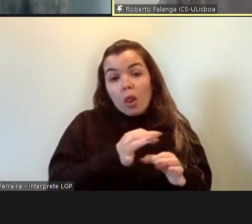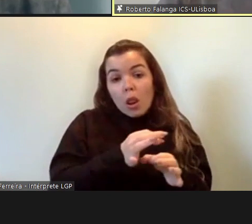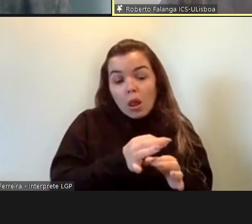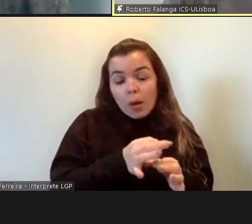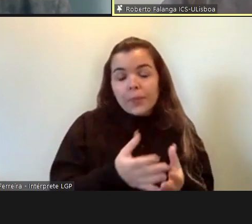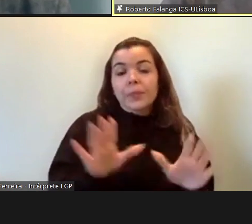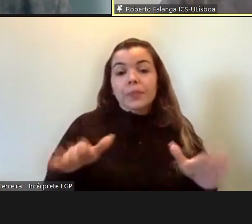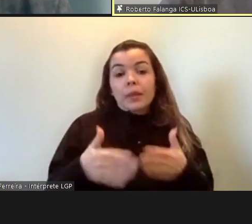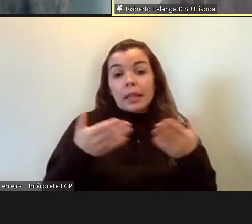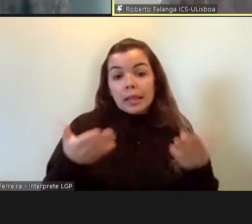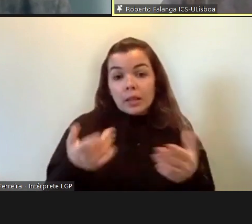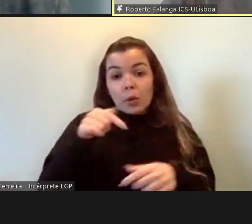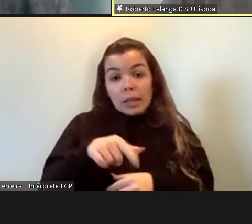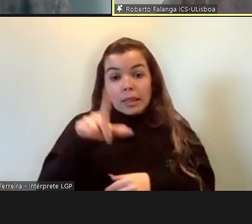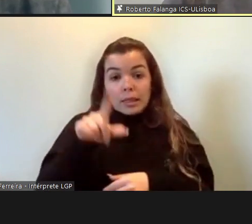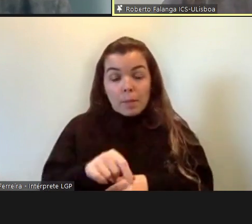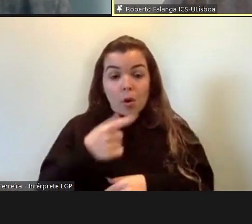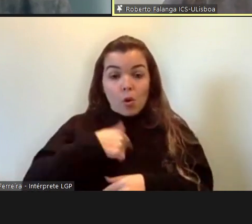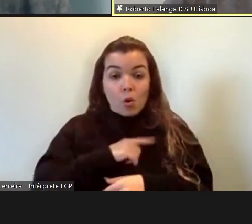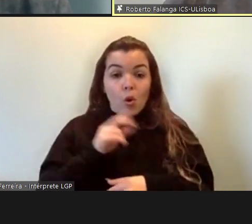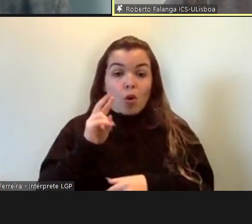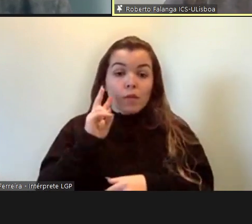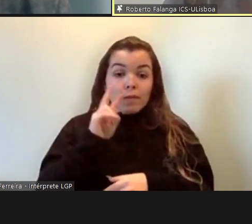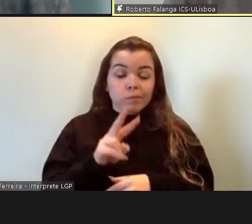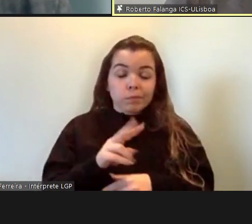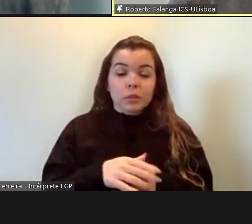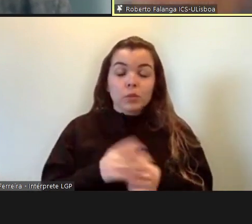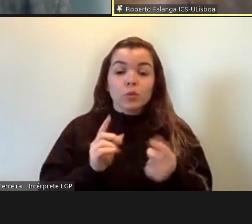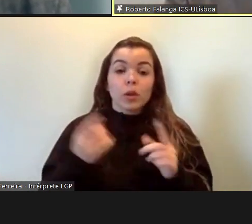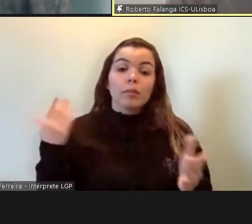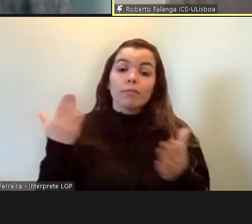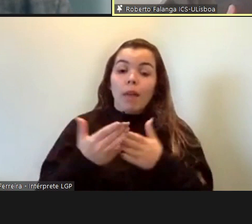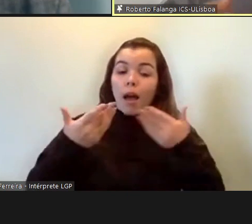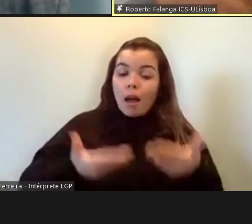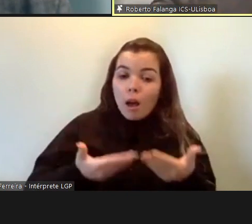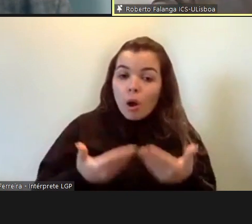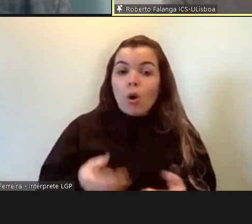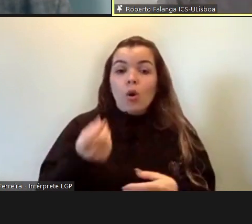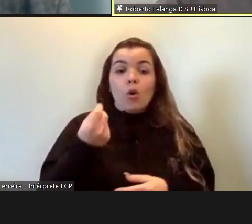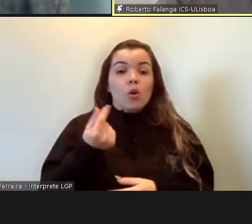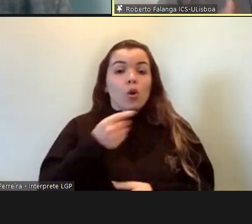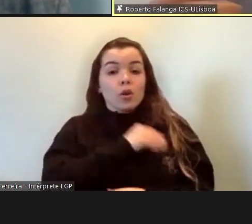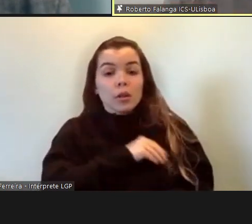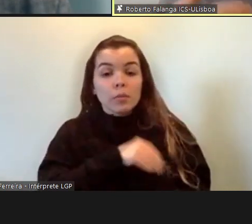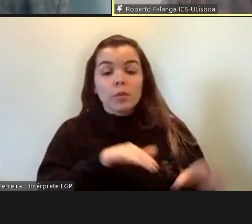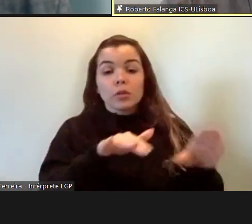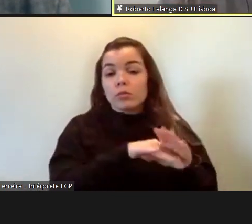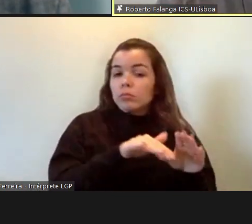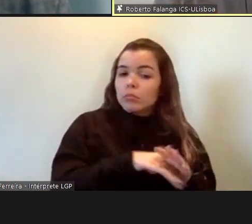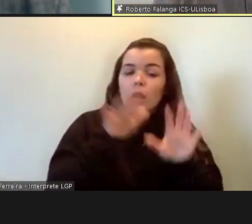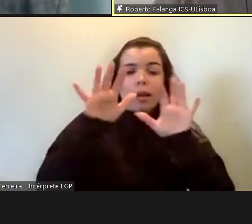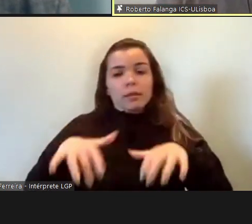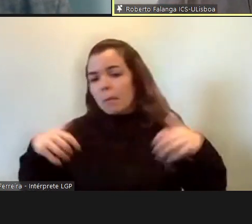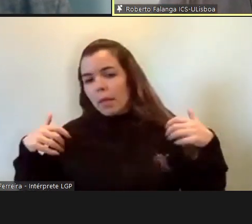Aqui também, o que temos visto até agora nos processos de participação, sejam orçamentos participativos, assembleias e